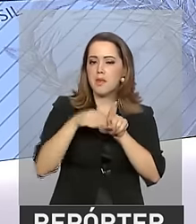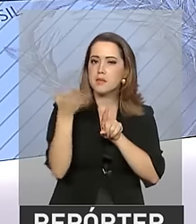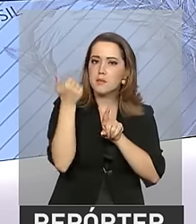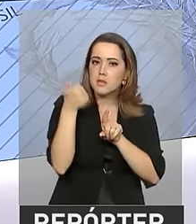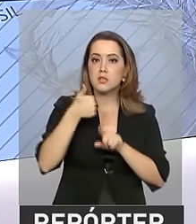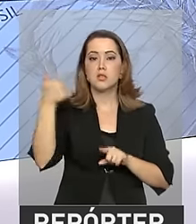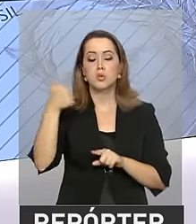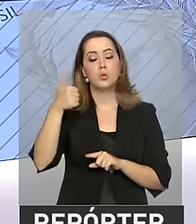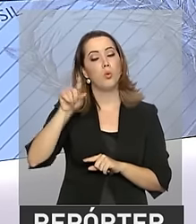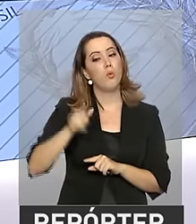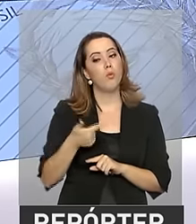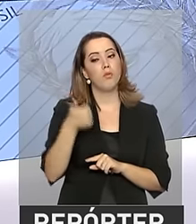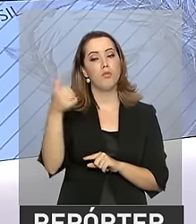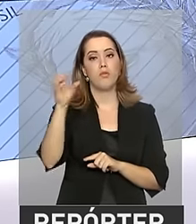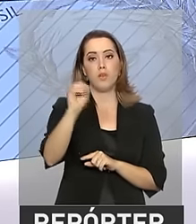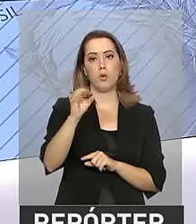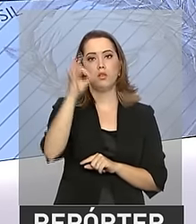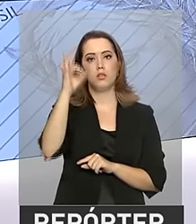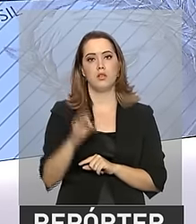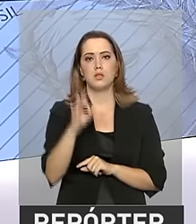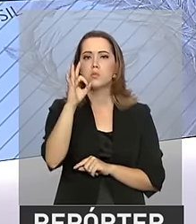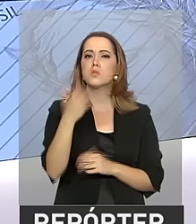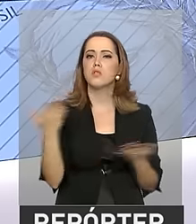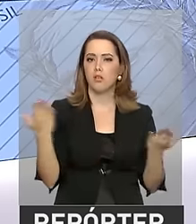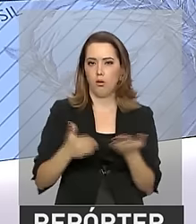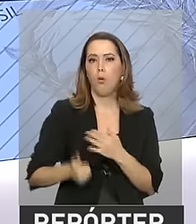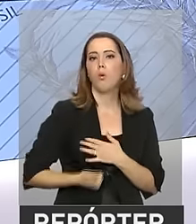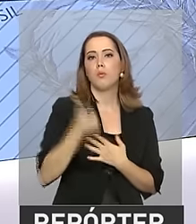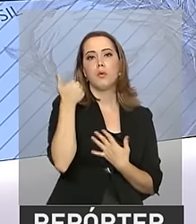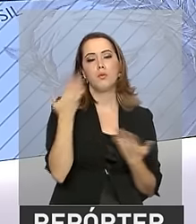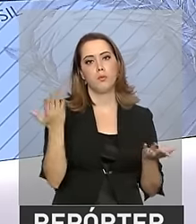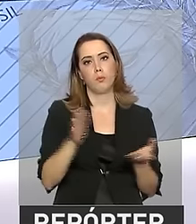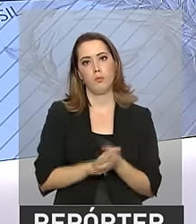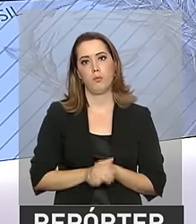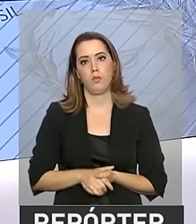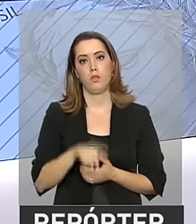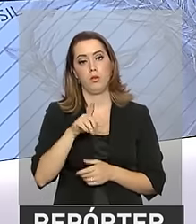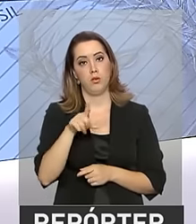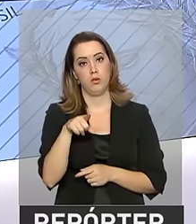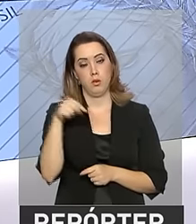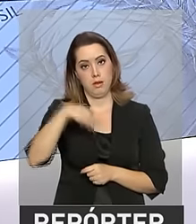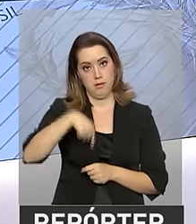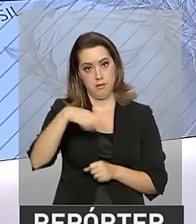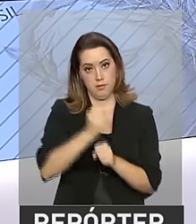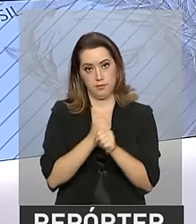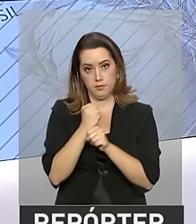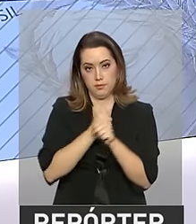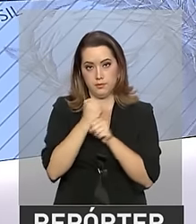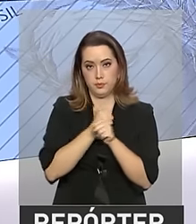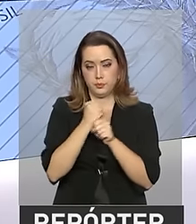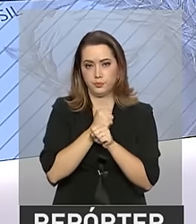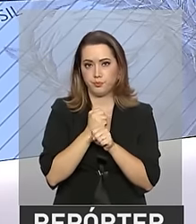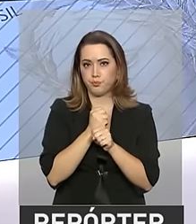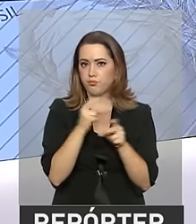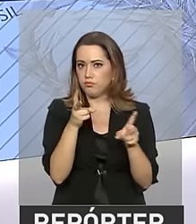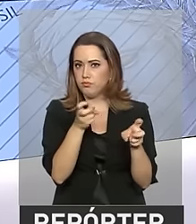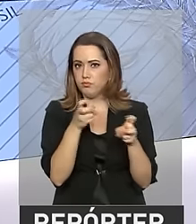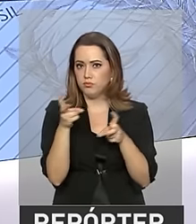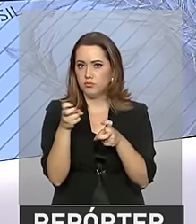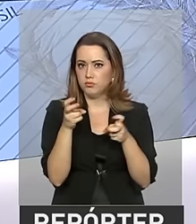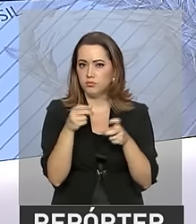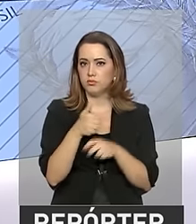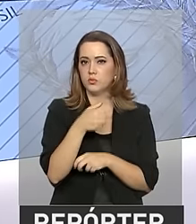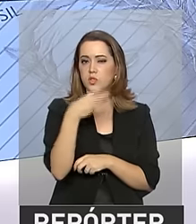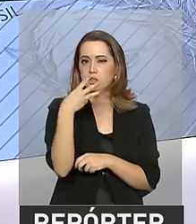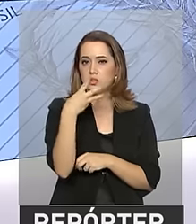1,10 por. uma liira melhor aí para o ano para o ano para esse ano a expectativa agora